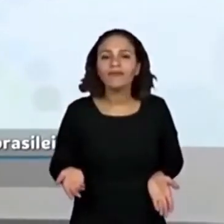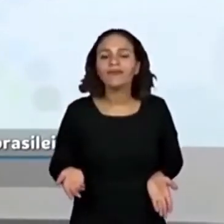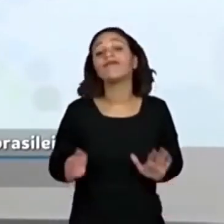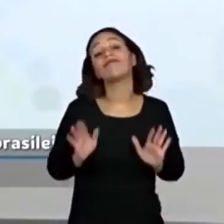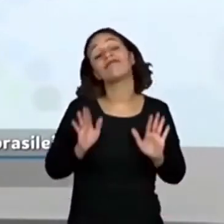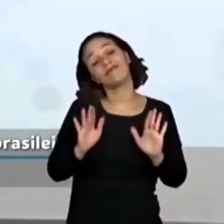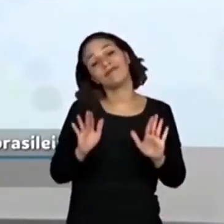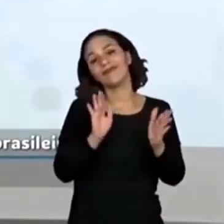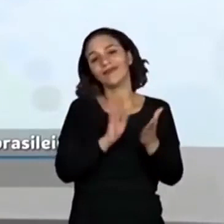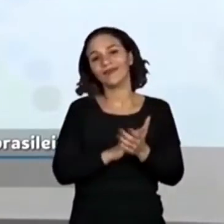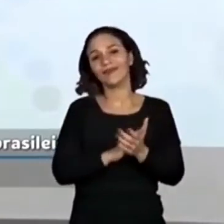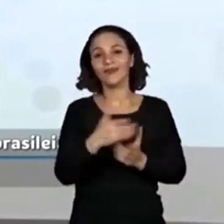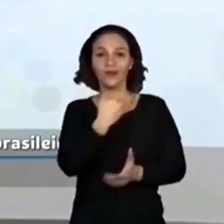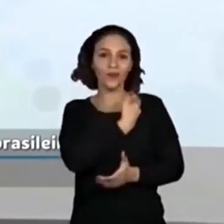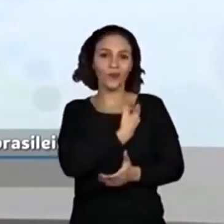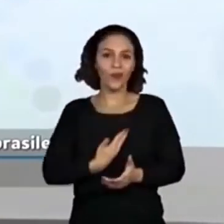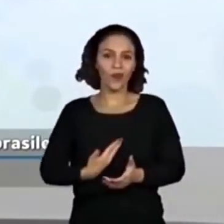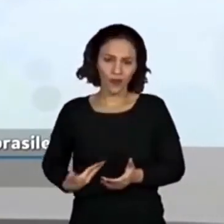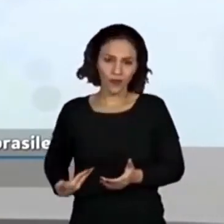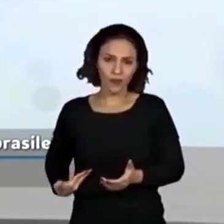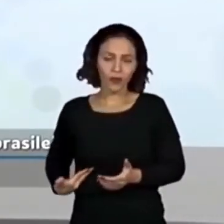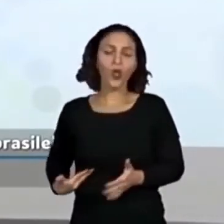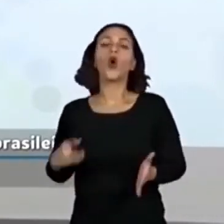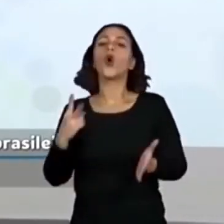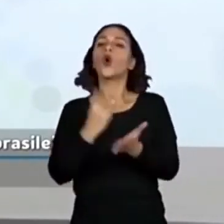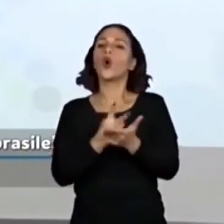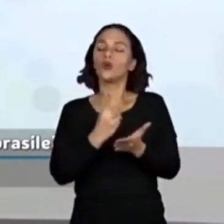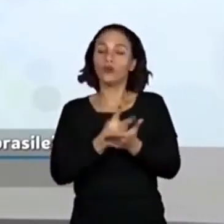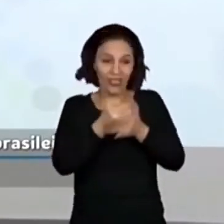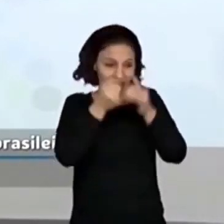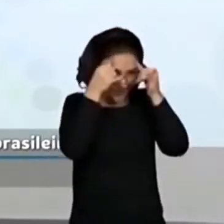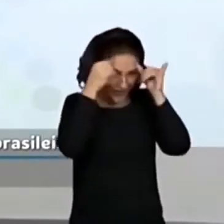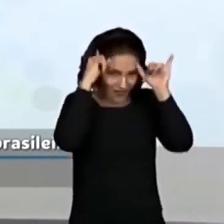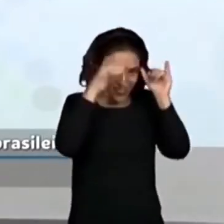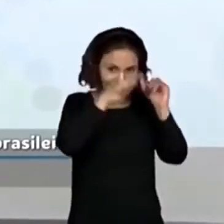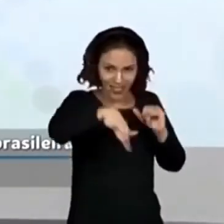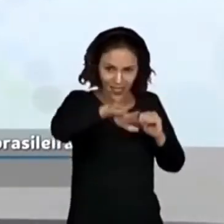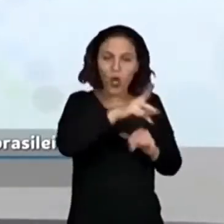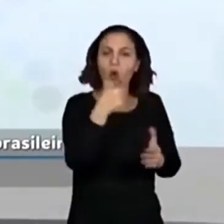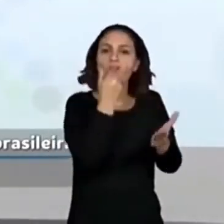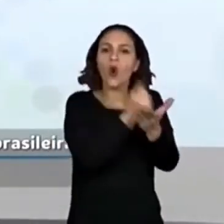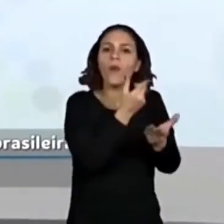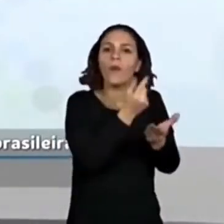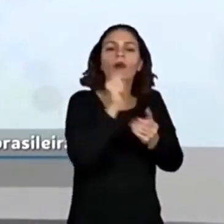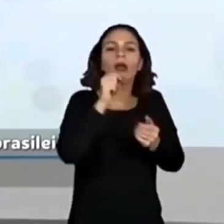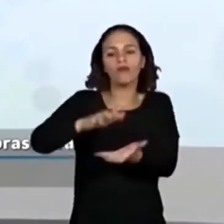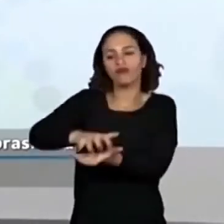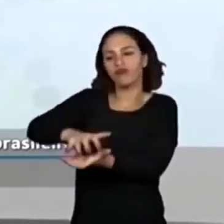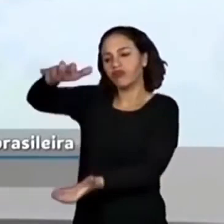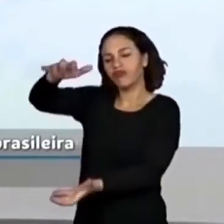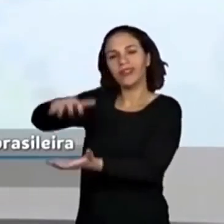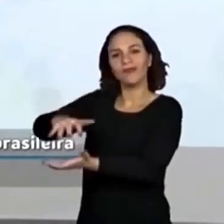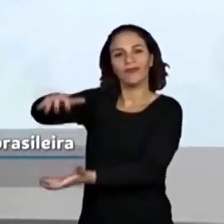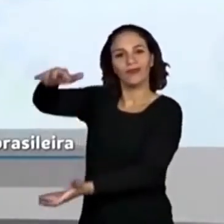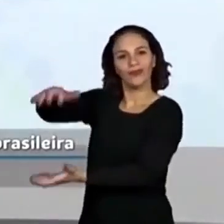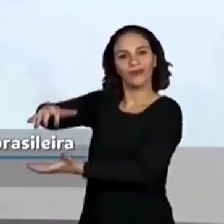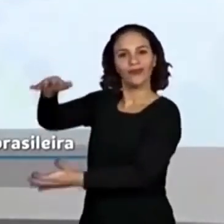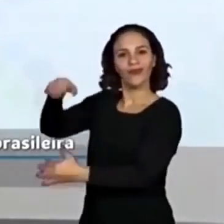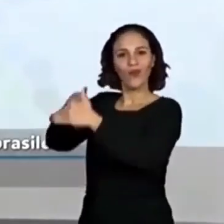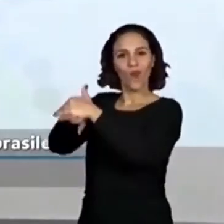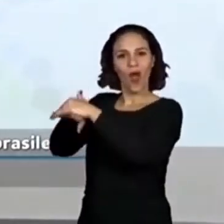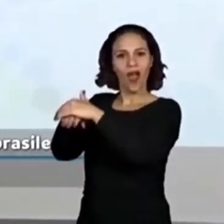Simplesmente o governo continuou comprando o café dos fazendeiros, estocando esse café. E